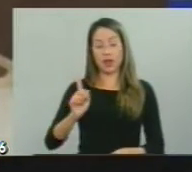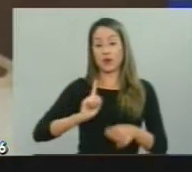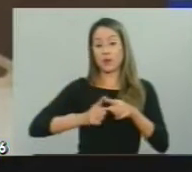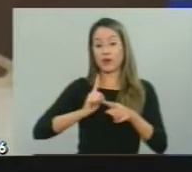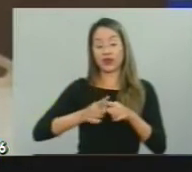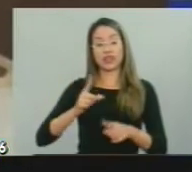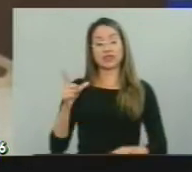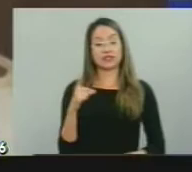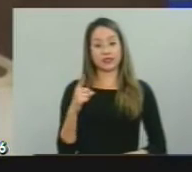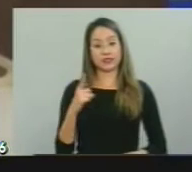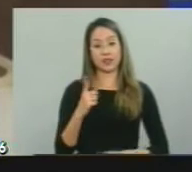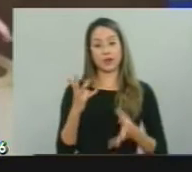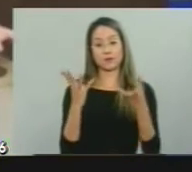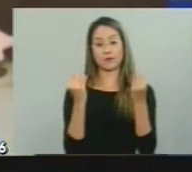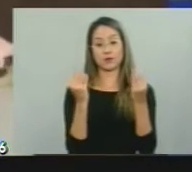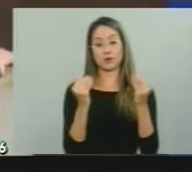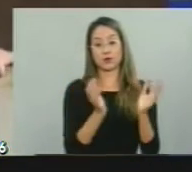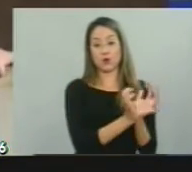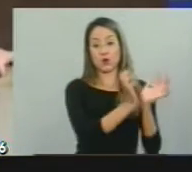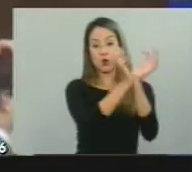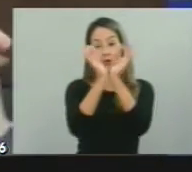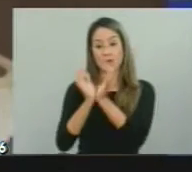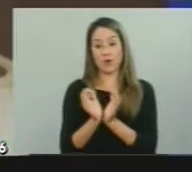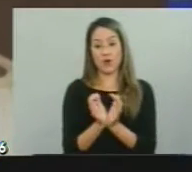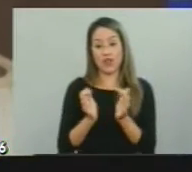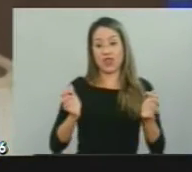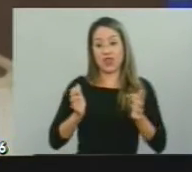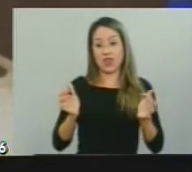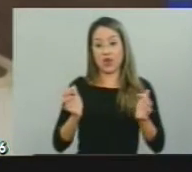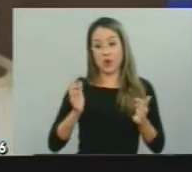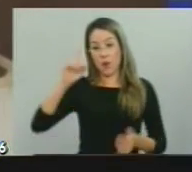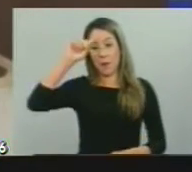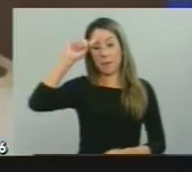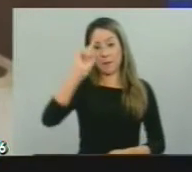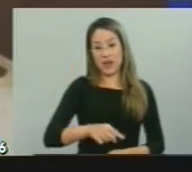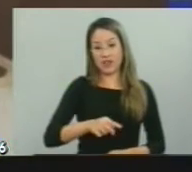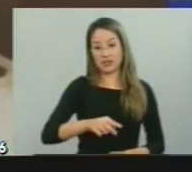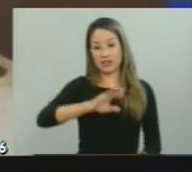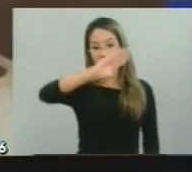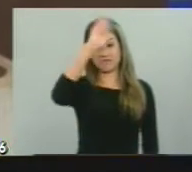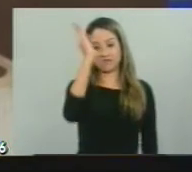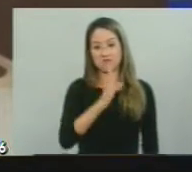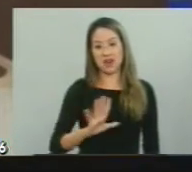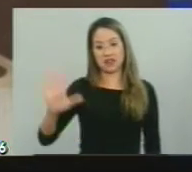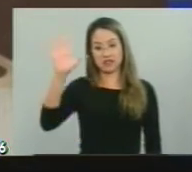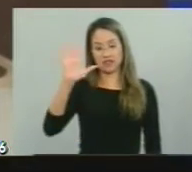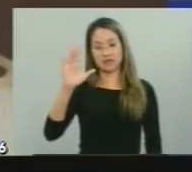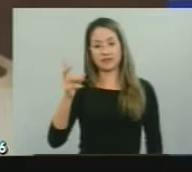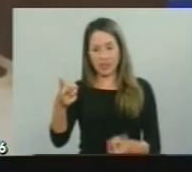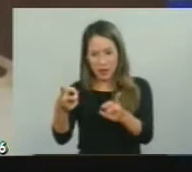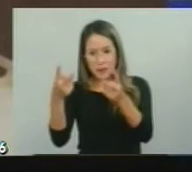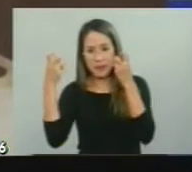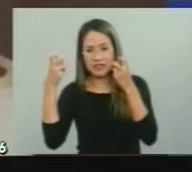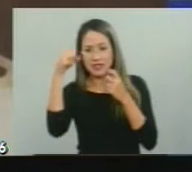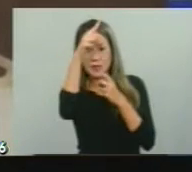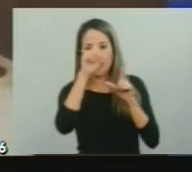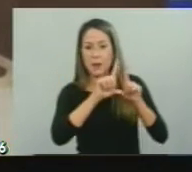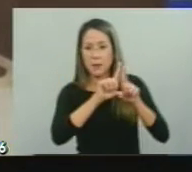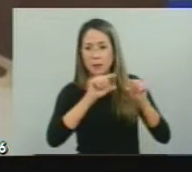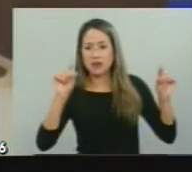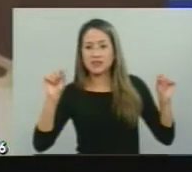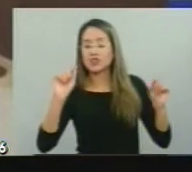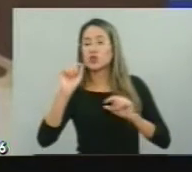a grandes agrupamentos econômicos. Não é fácil ler o que acontece em Brasília. É